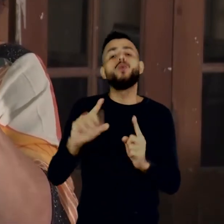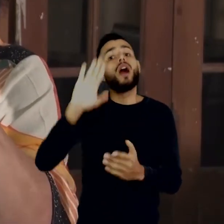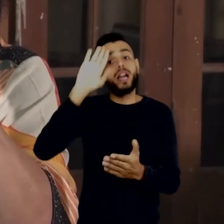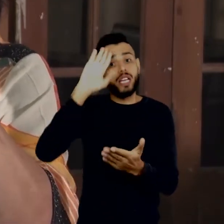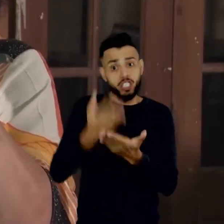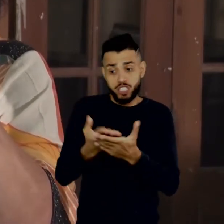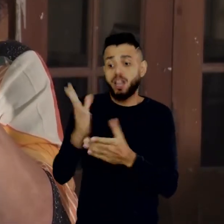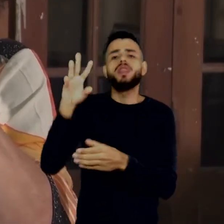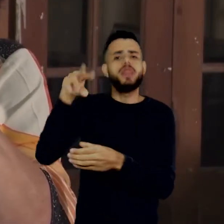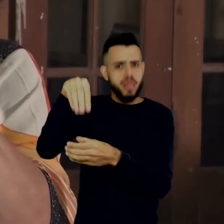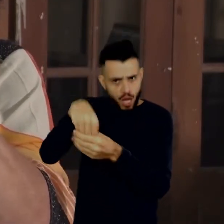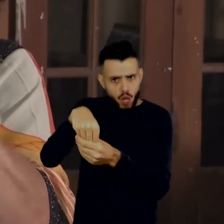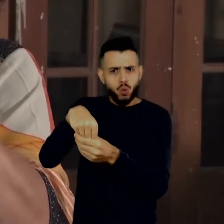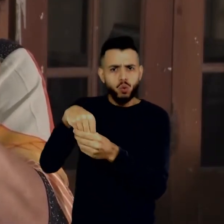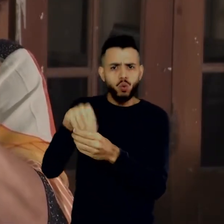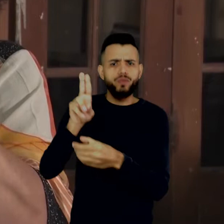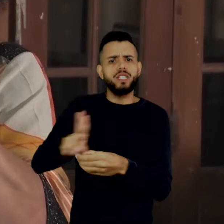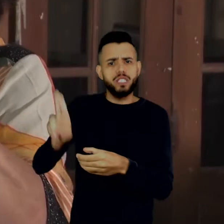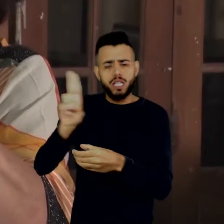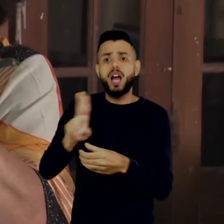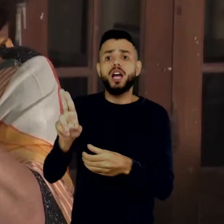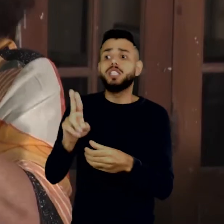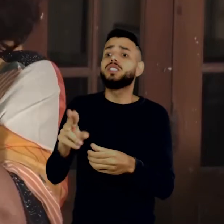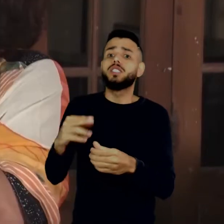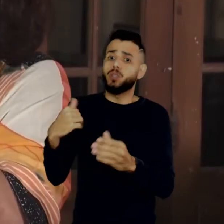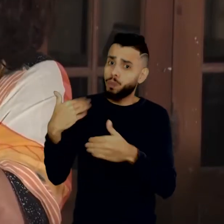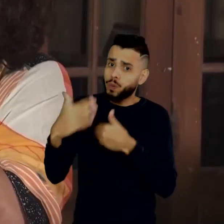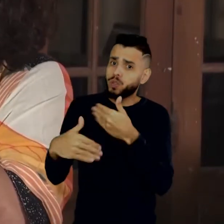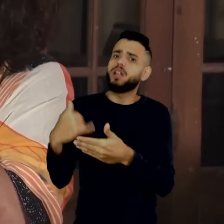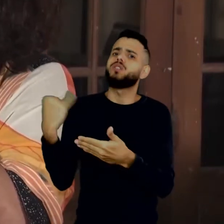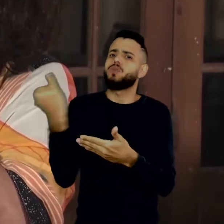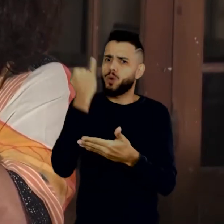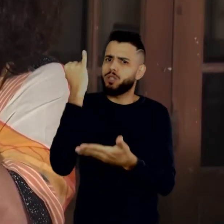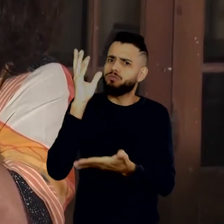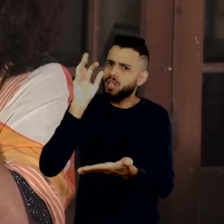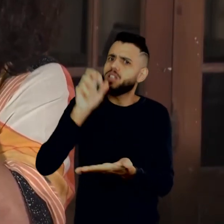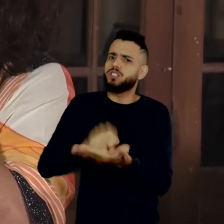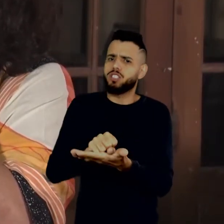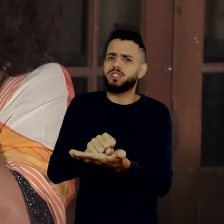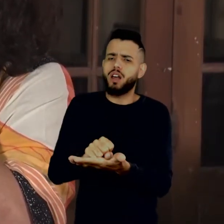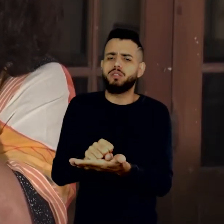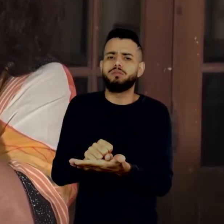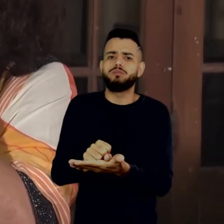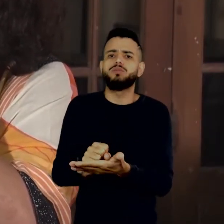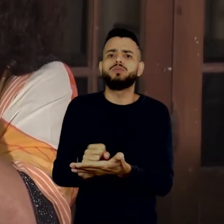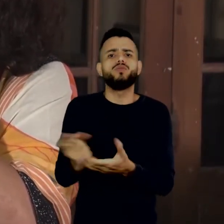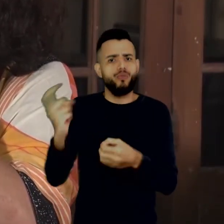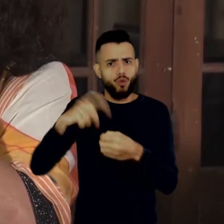das universidades esse processo é importante que ele seja registrado e recuperado, né?